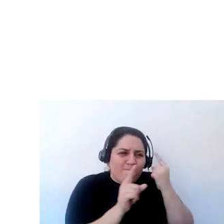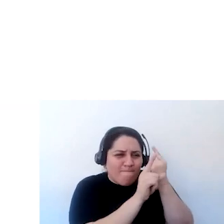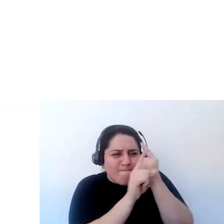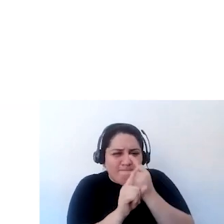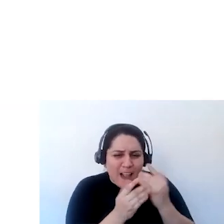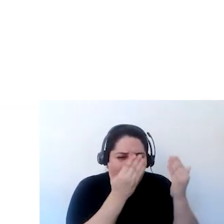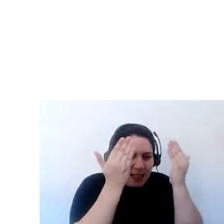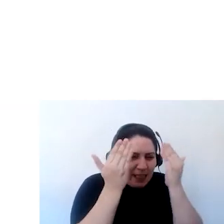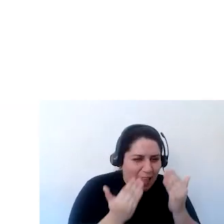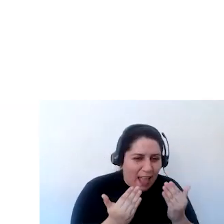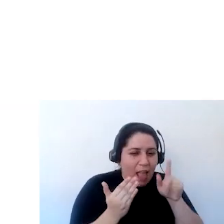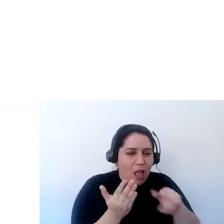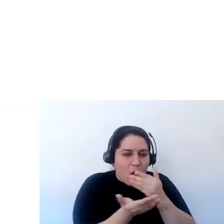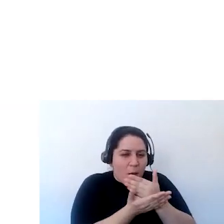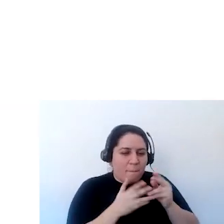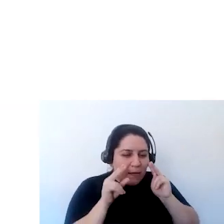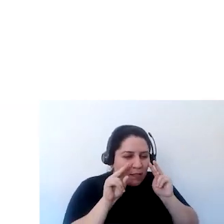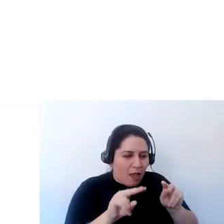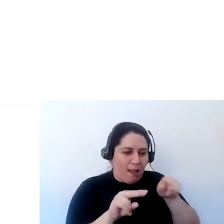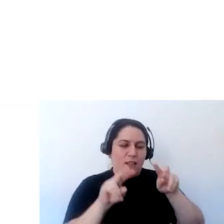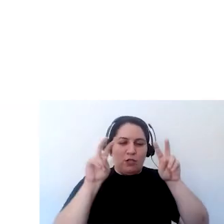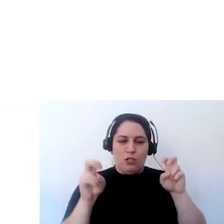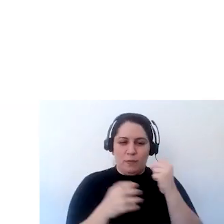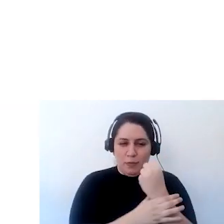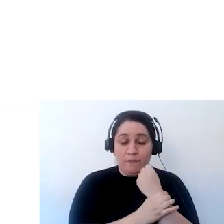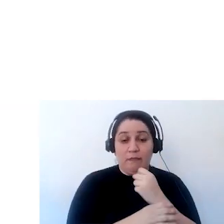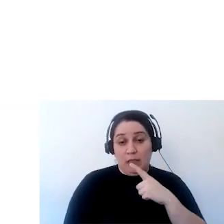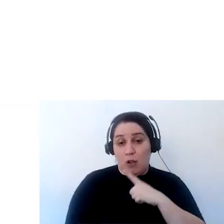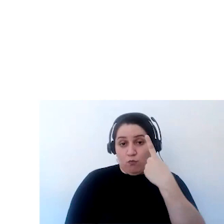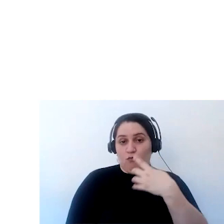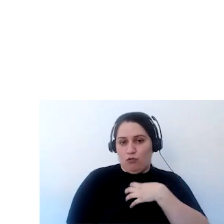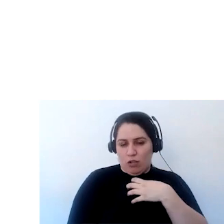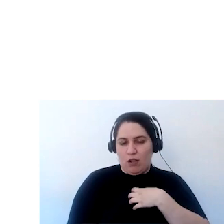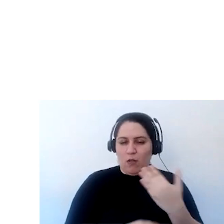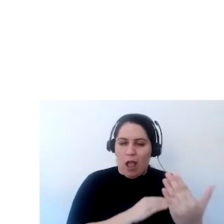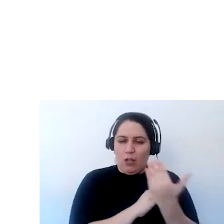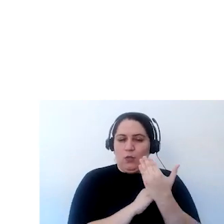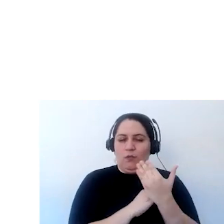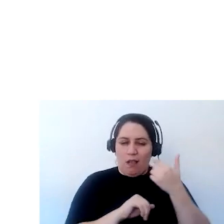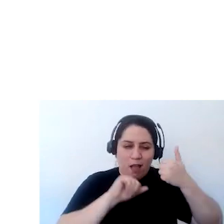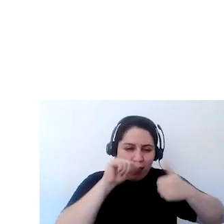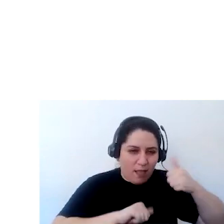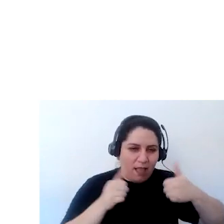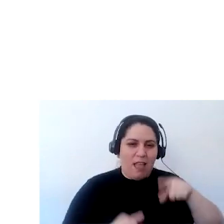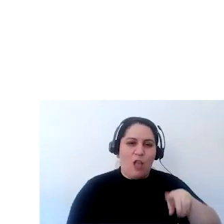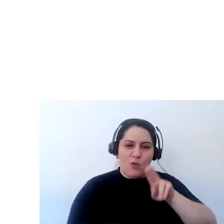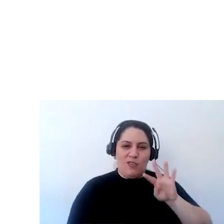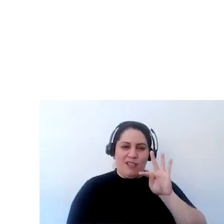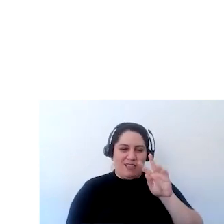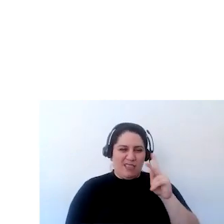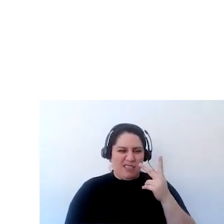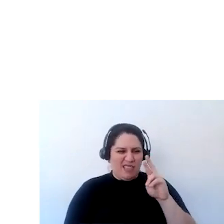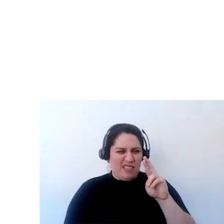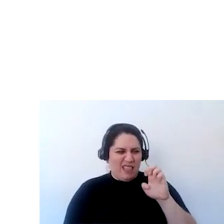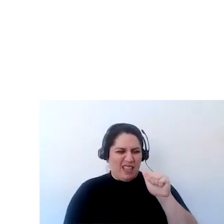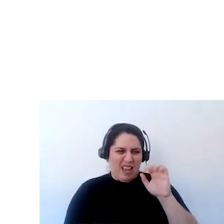olhar para a segurança? Uma técnica que pode ajudar a gente a pensar no que a gente precisa analisar é o Threat Modeling, que é uma espécie de